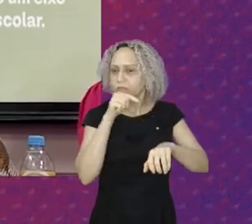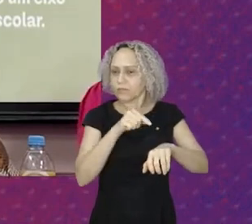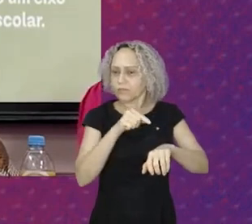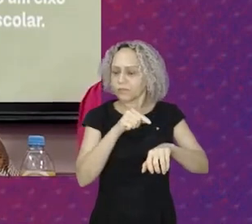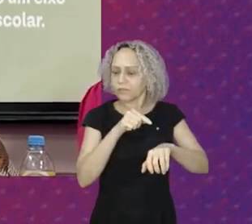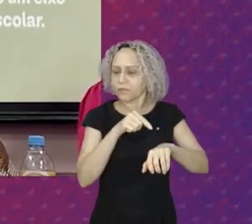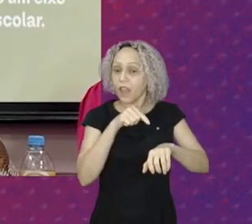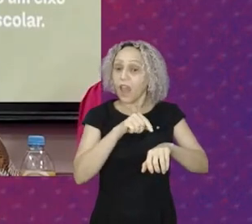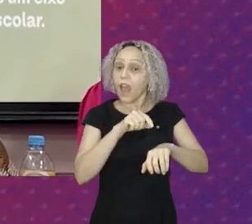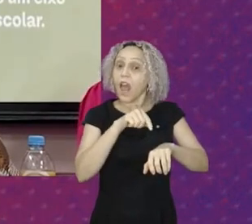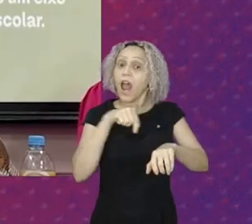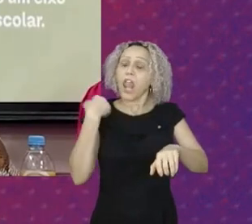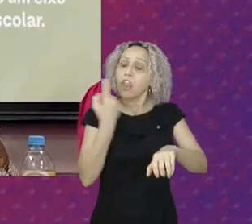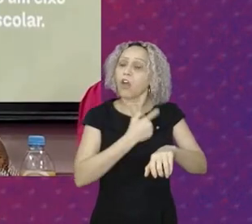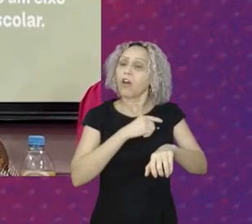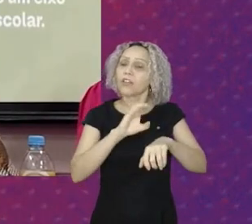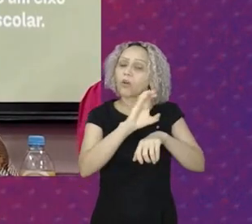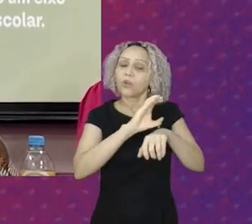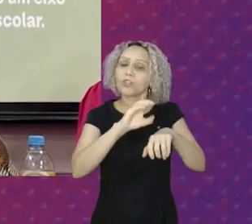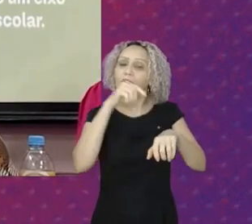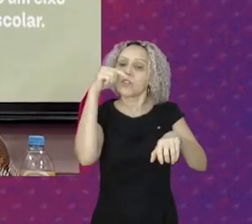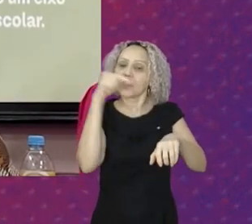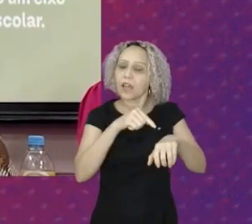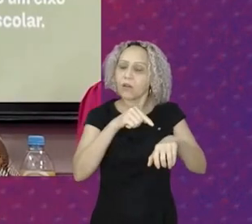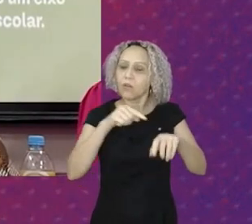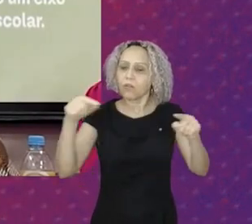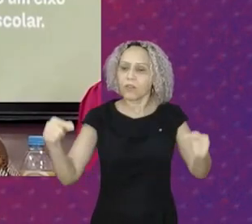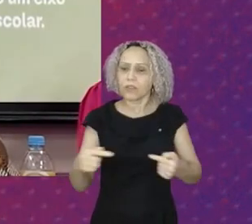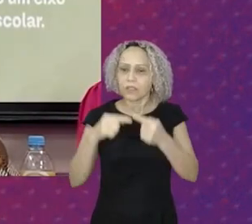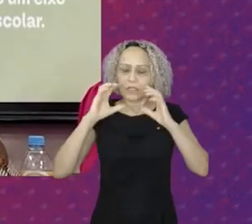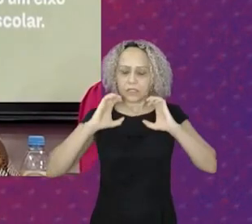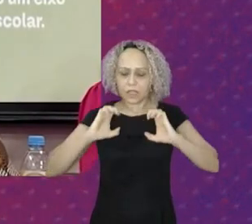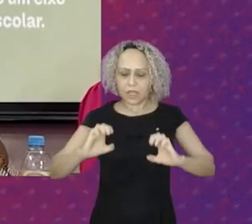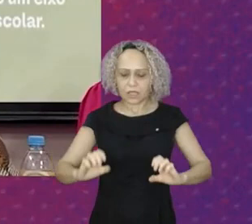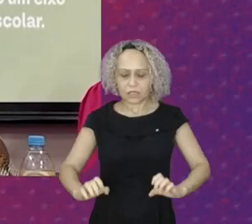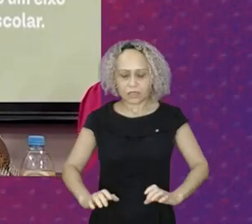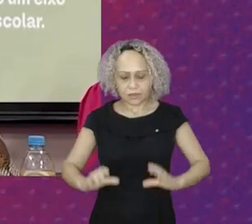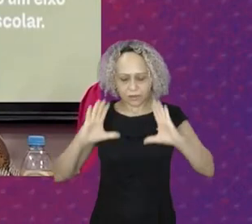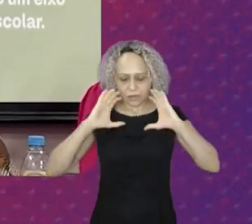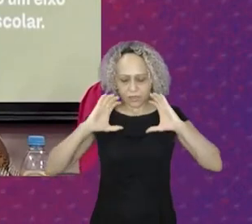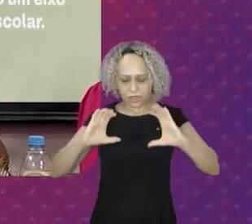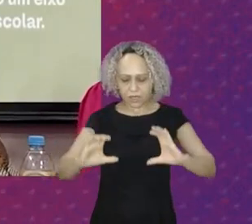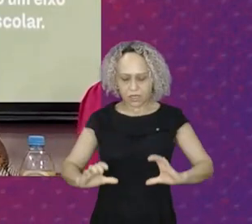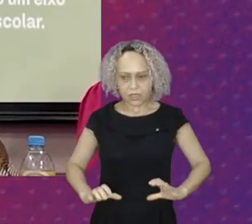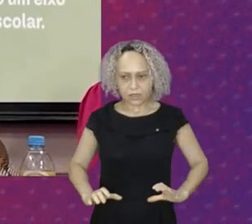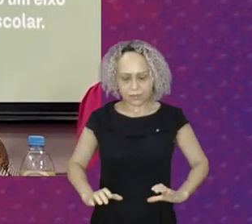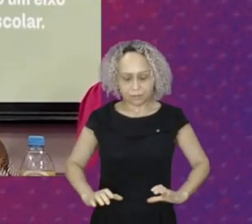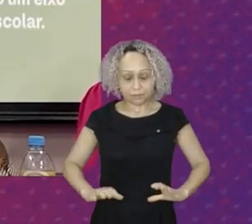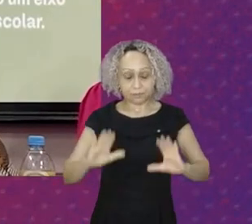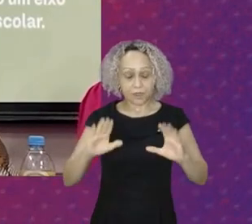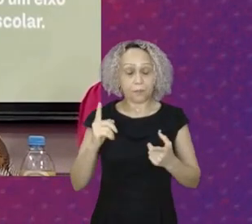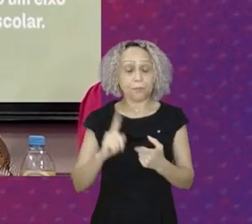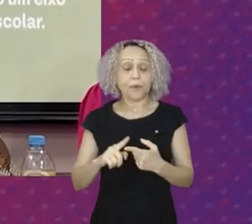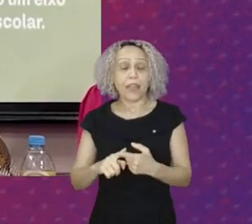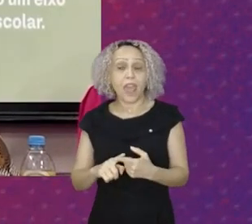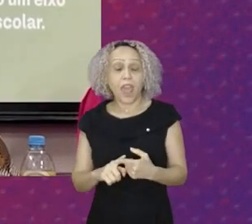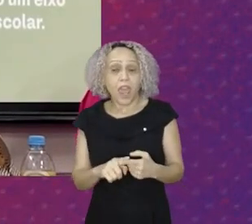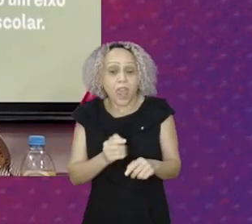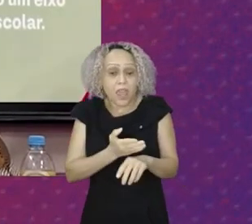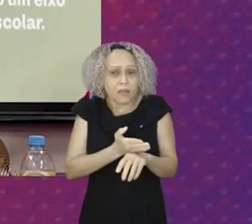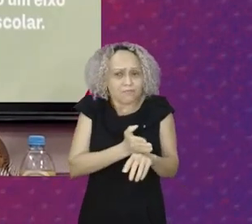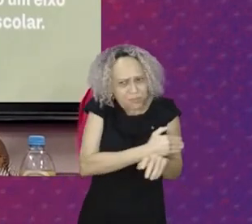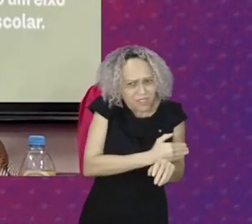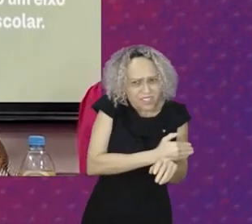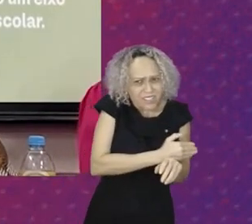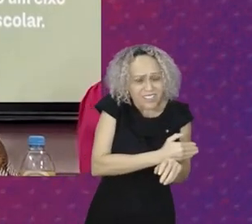Constituição cidadã, que é muito importante. A gente estava saindo de uma ditadura, reconstruindo a democracia e